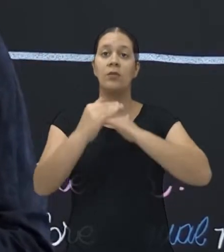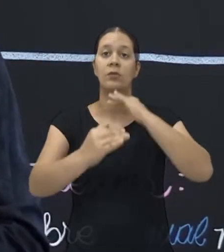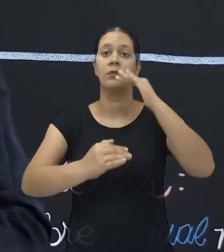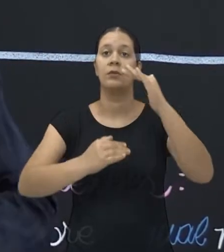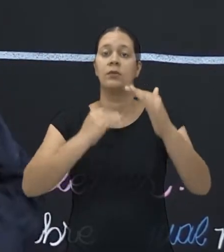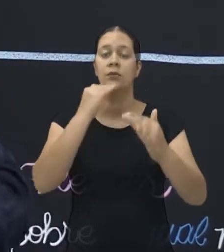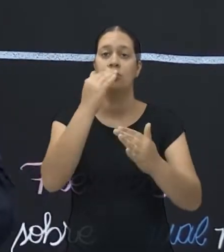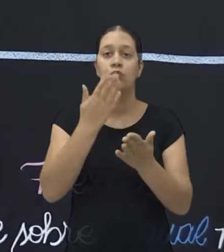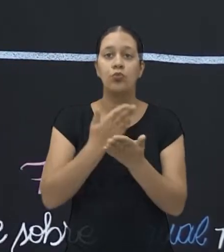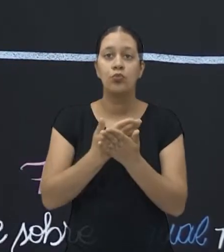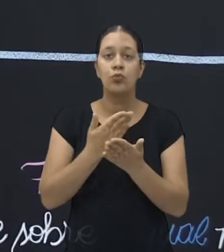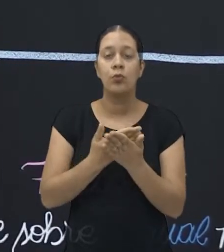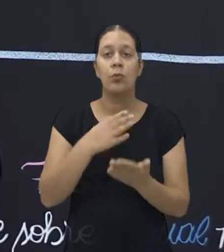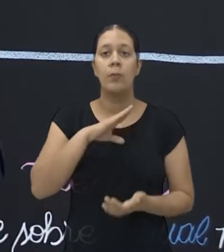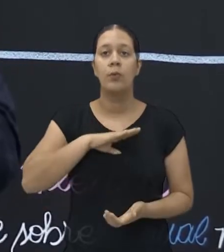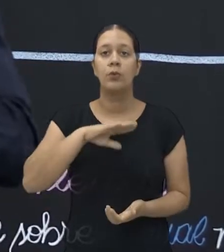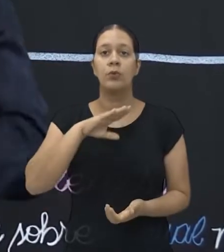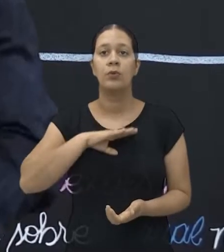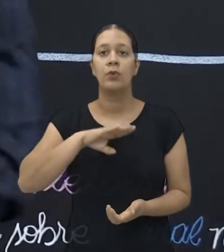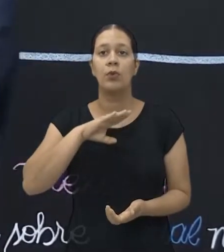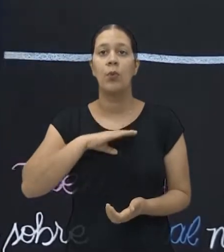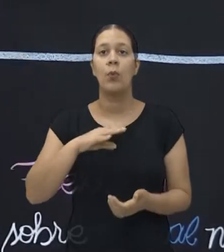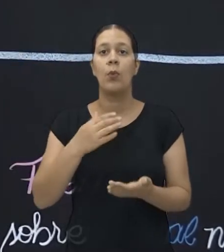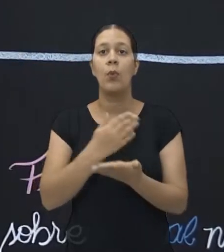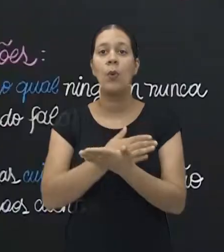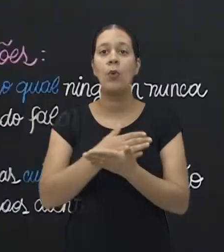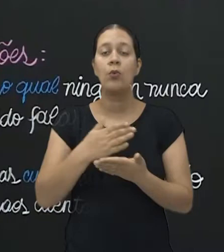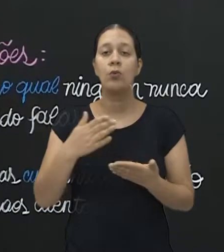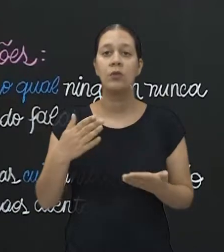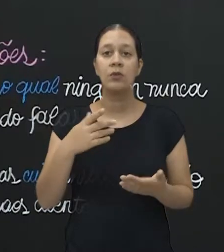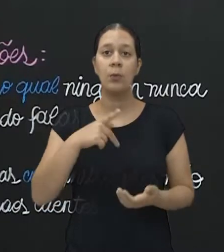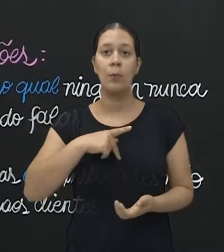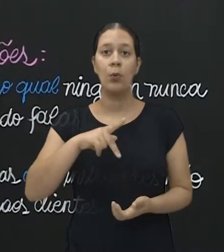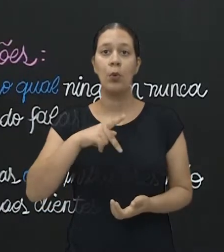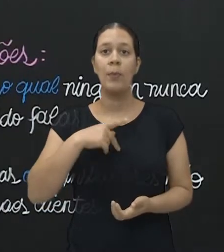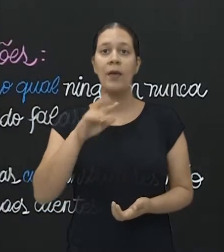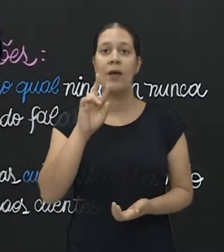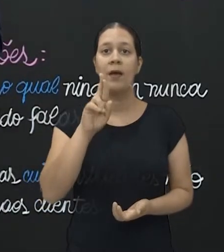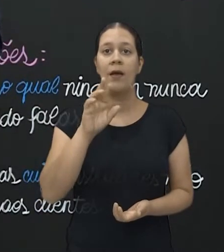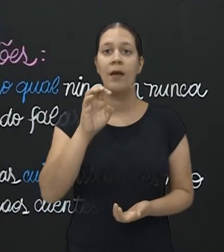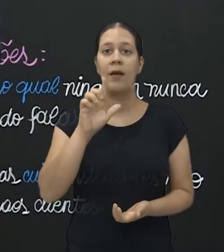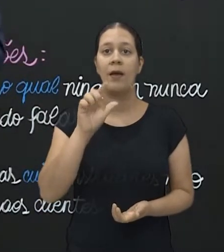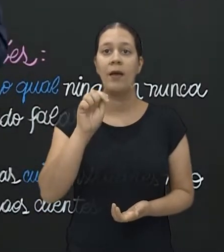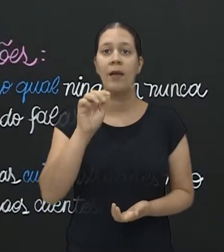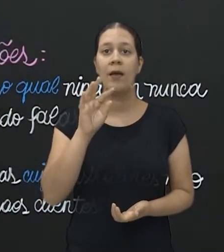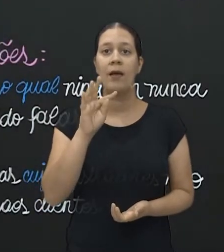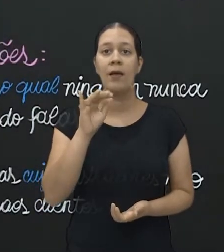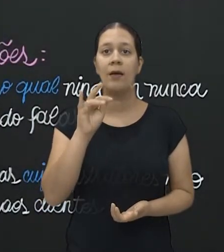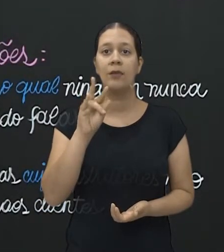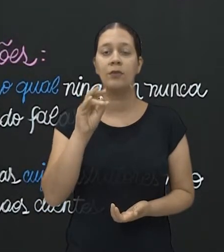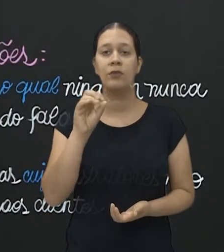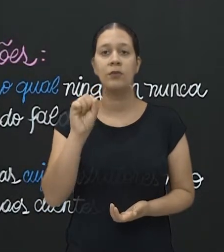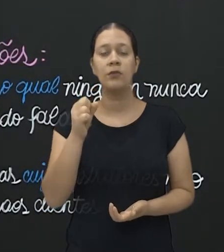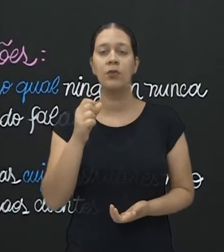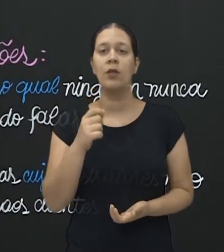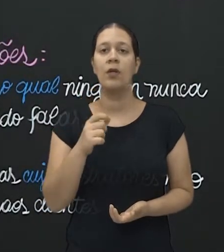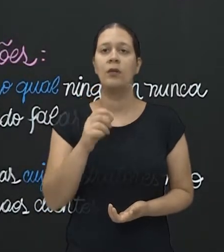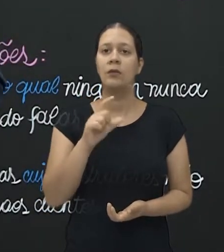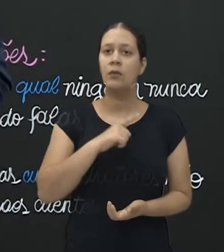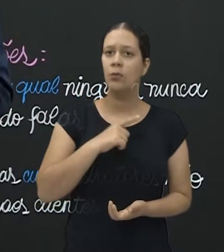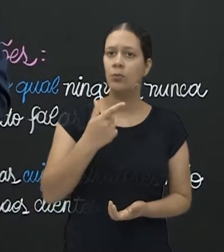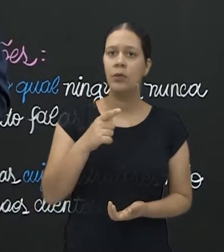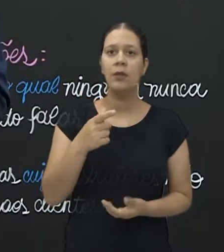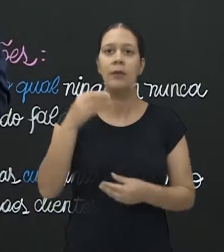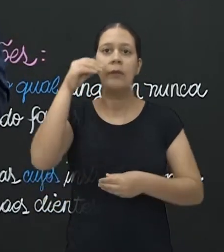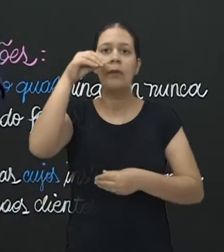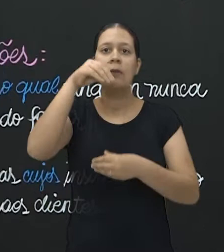língua portuguesa, a gente começa a se deparar com os pronomes relativos, que não vêm junto na gramática e no livro de português dos outros